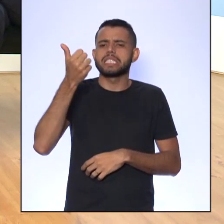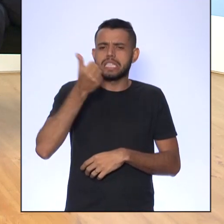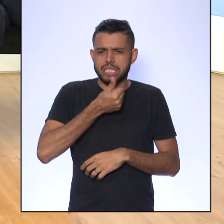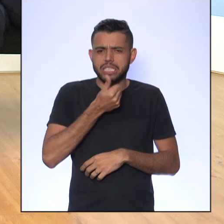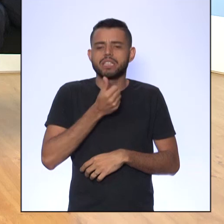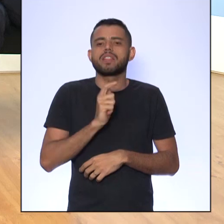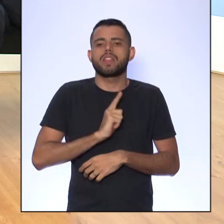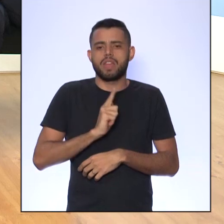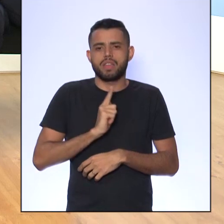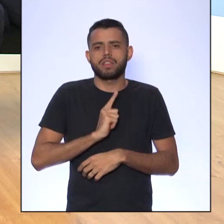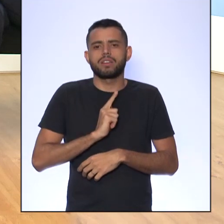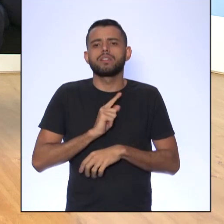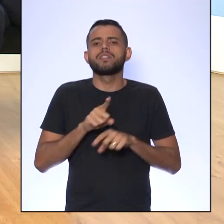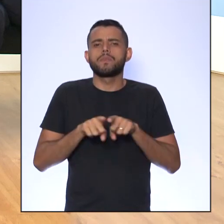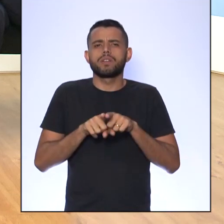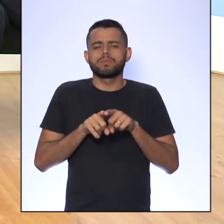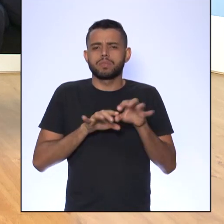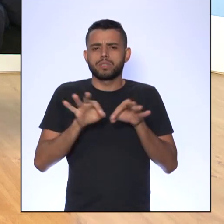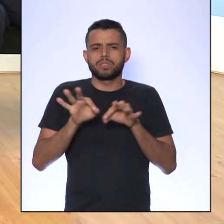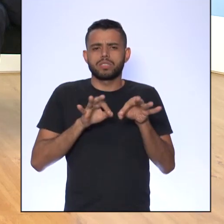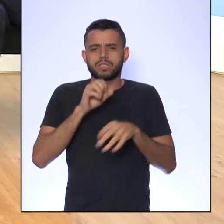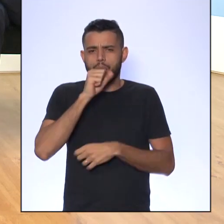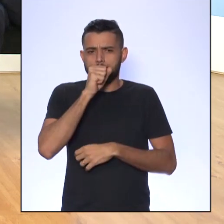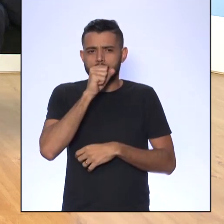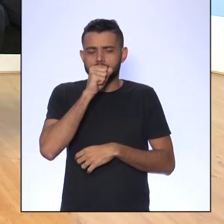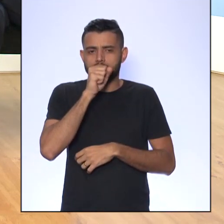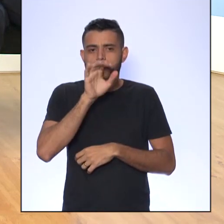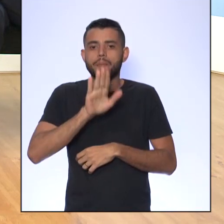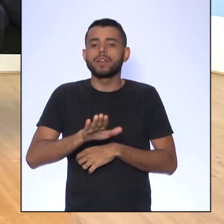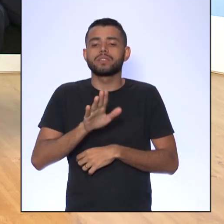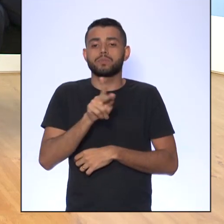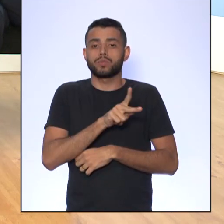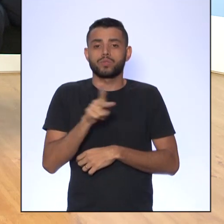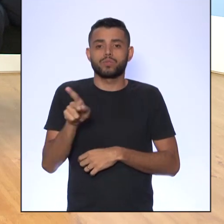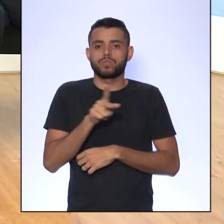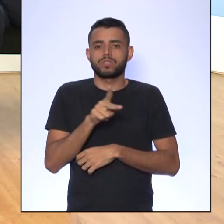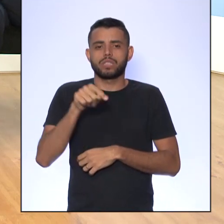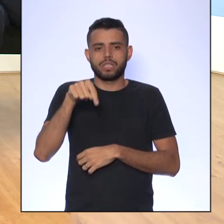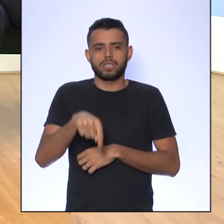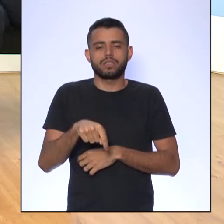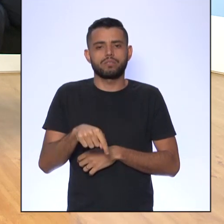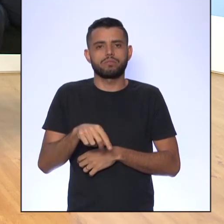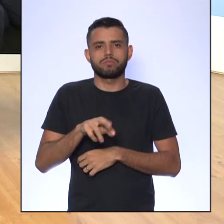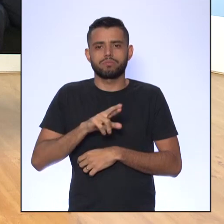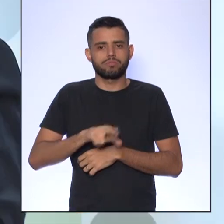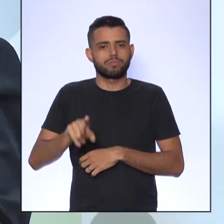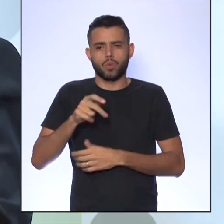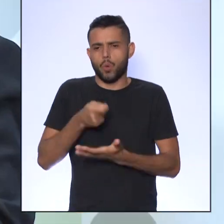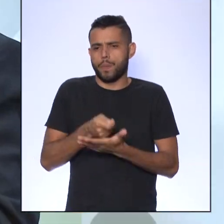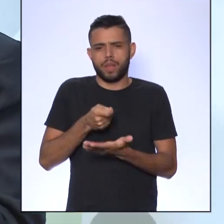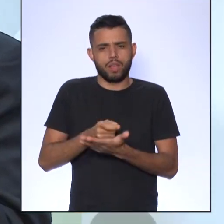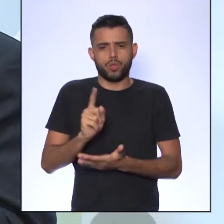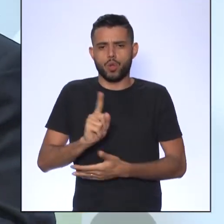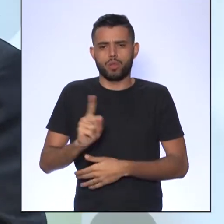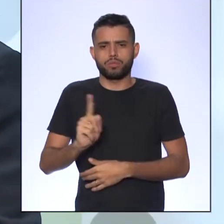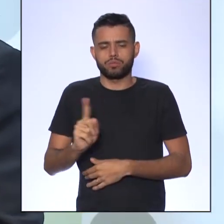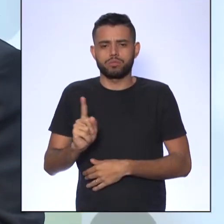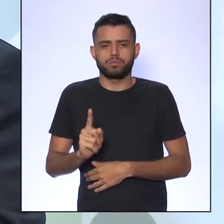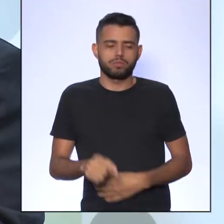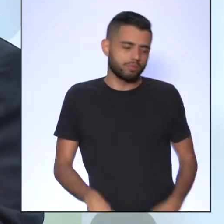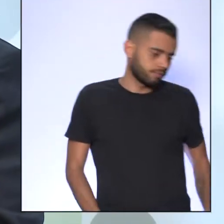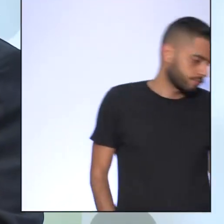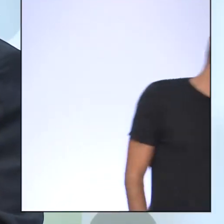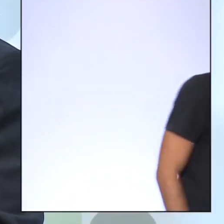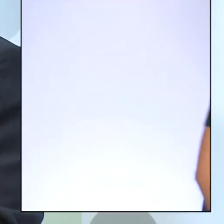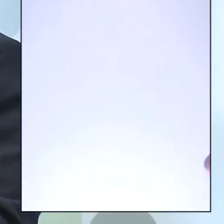e vai ter o preparatório no sábado. Mas para os professores da capital aqui, não será obrigatório. Para os